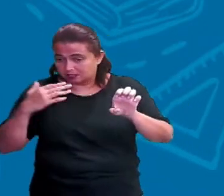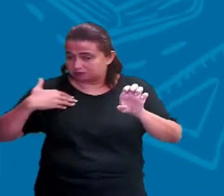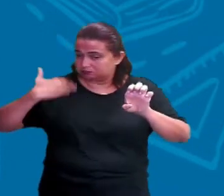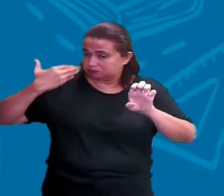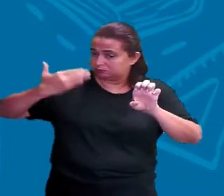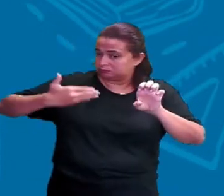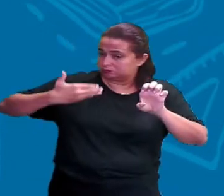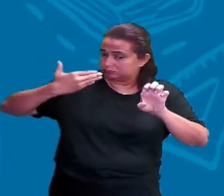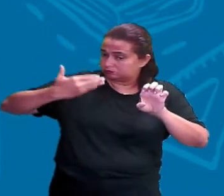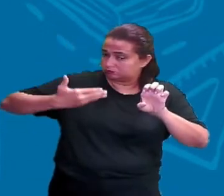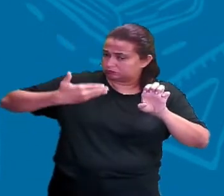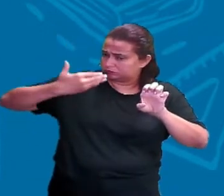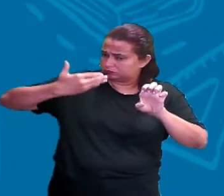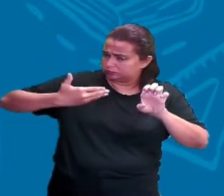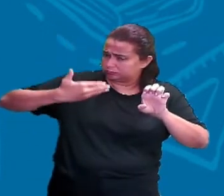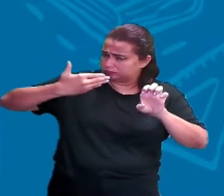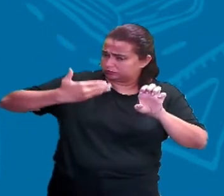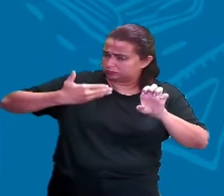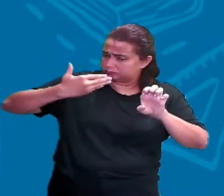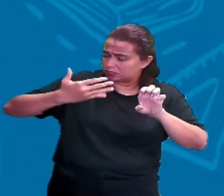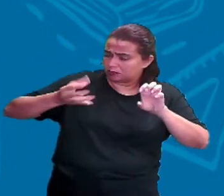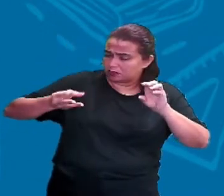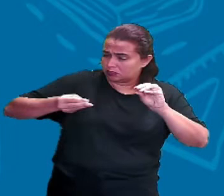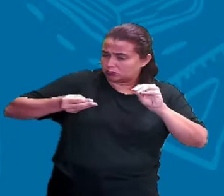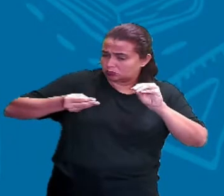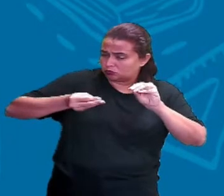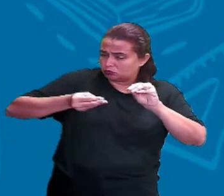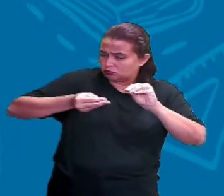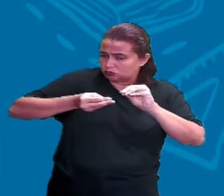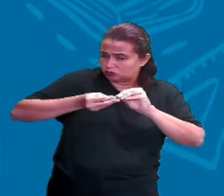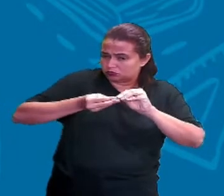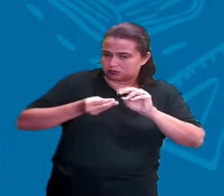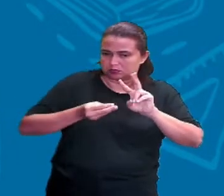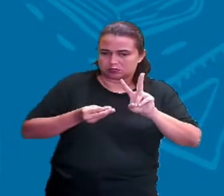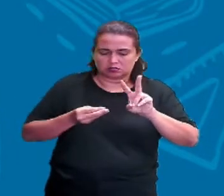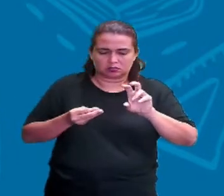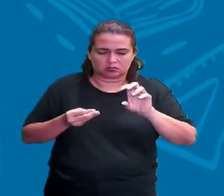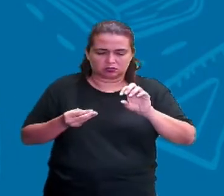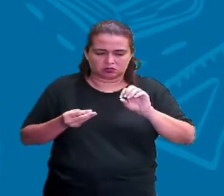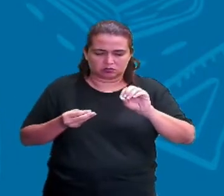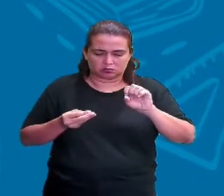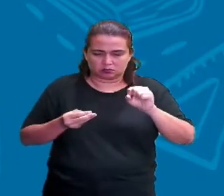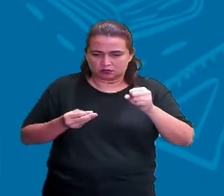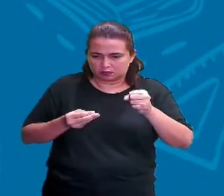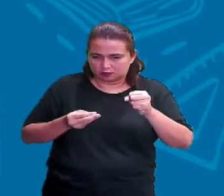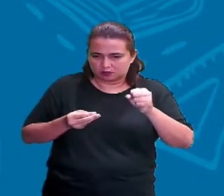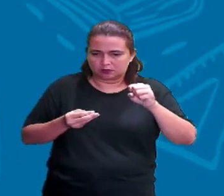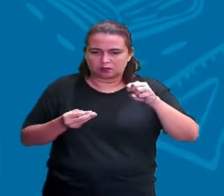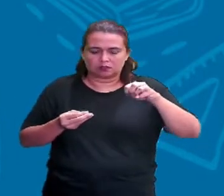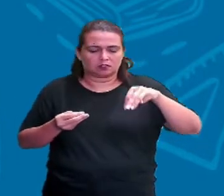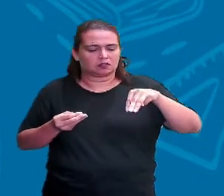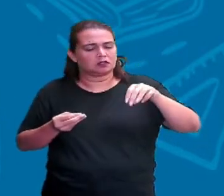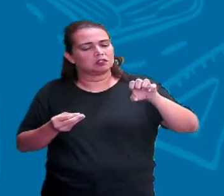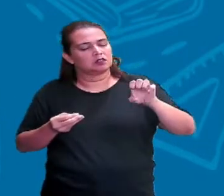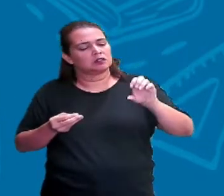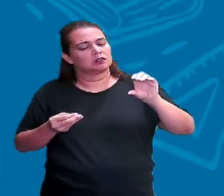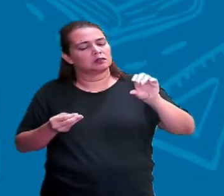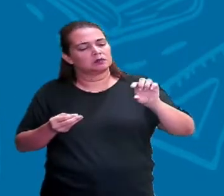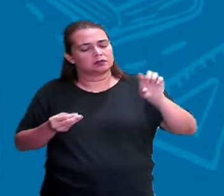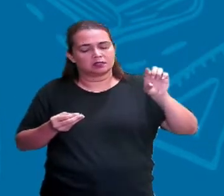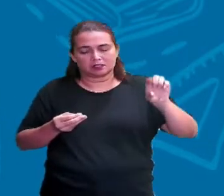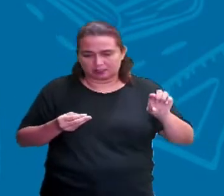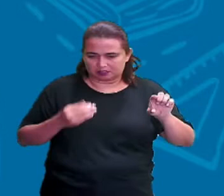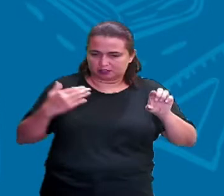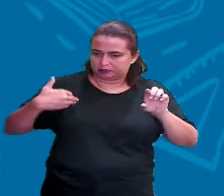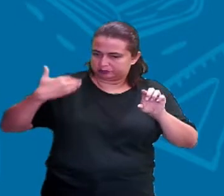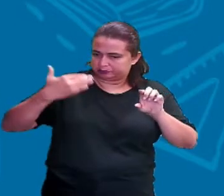ele passou a ser mais usado frequentemente como vós-me-sê, né? E com o passar dos séculos, essa expressão reduziu-se ao que hoje